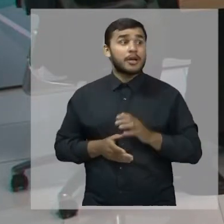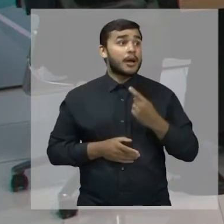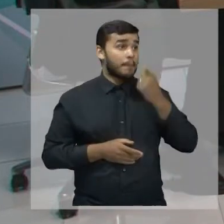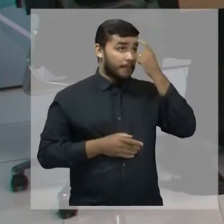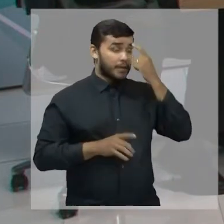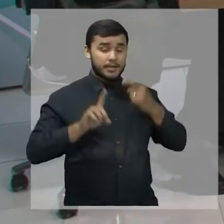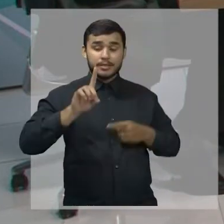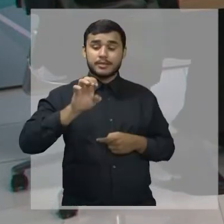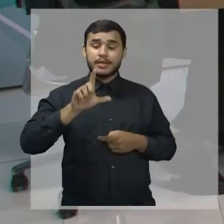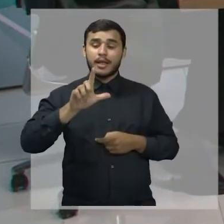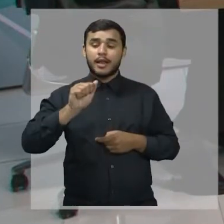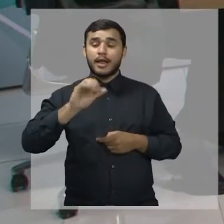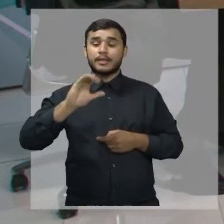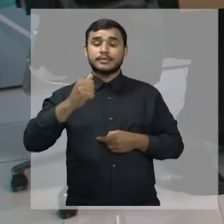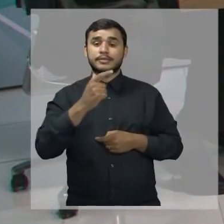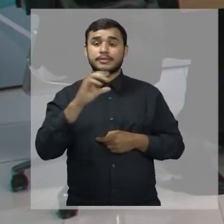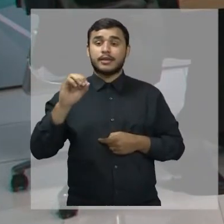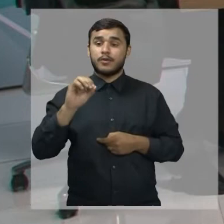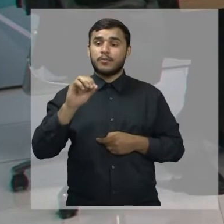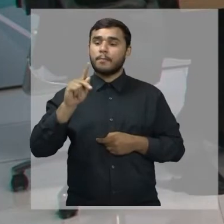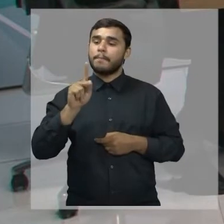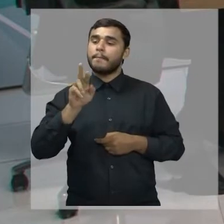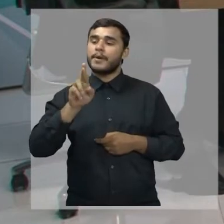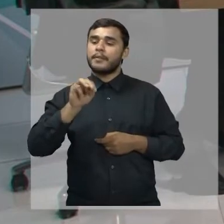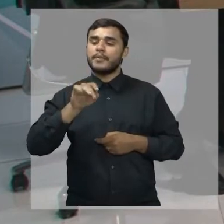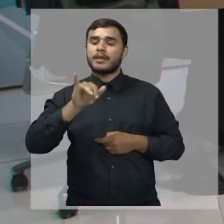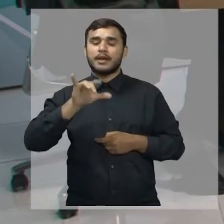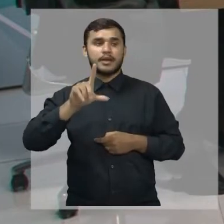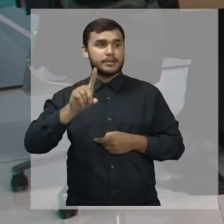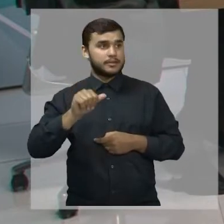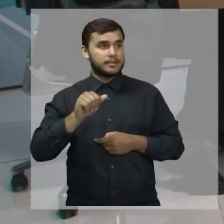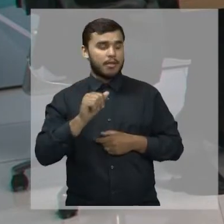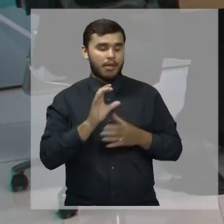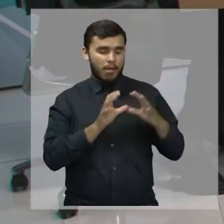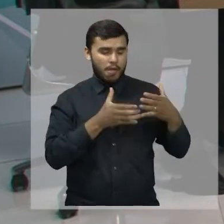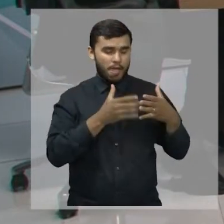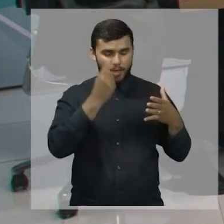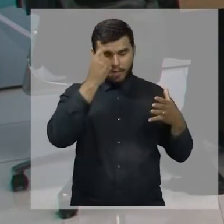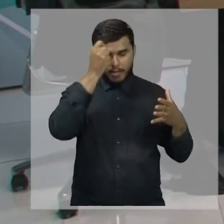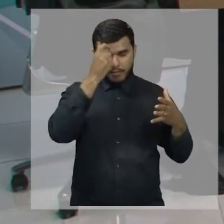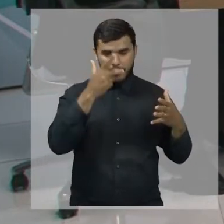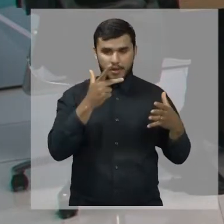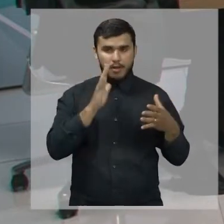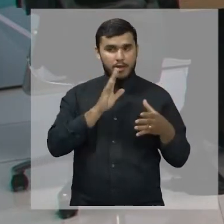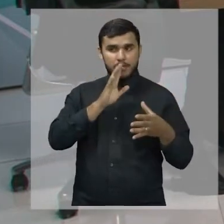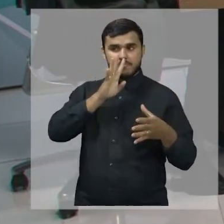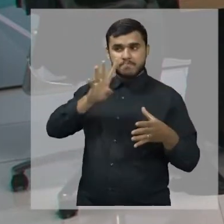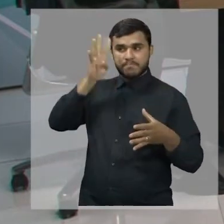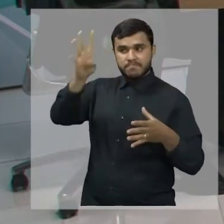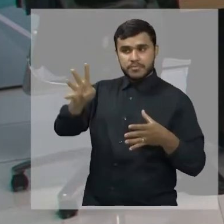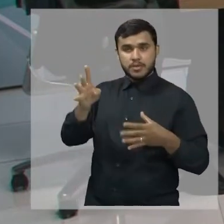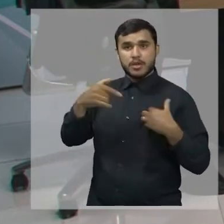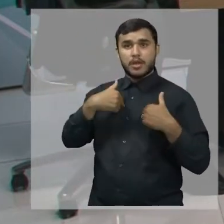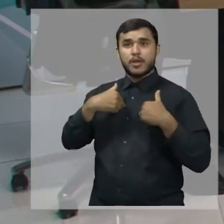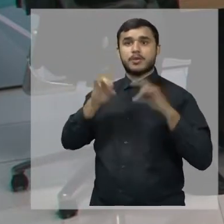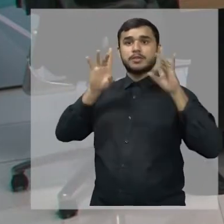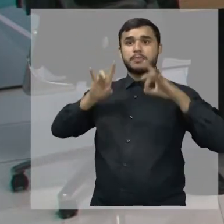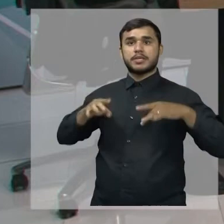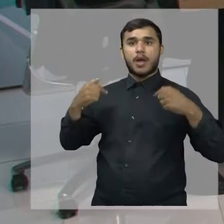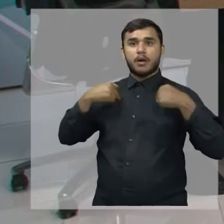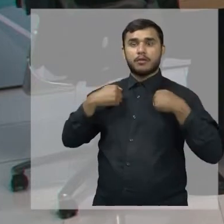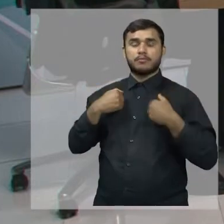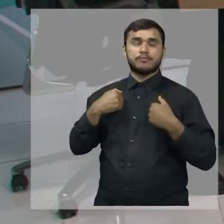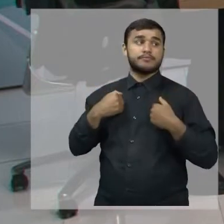primeiro lugar, que é o instrumento para se combater as organizações criminosas. E vai se dar a ineficácia do direito penal, mais uma